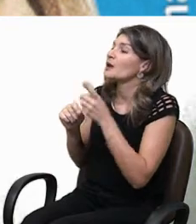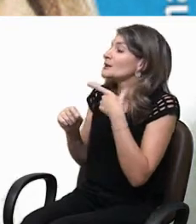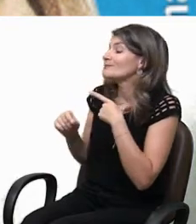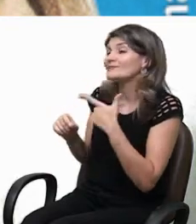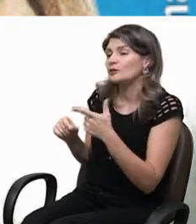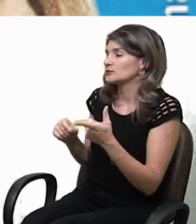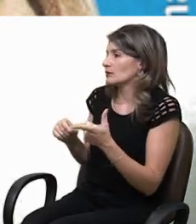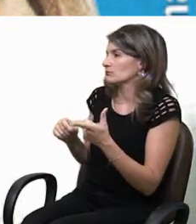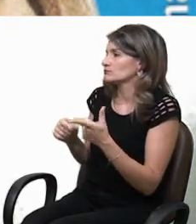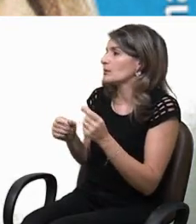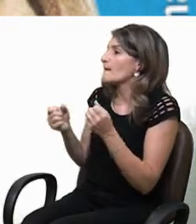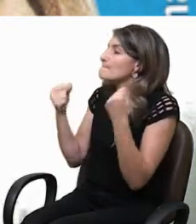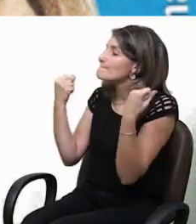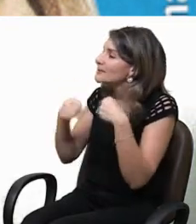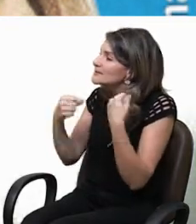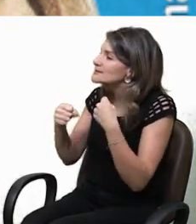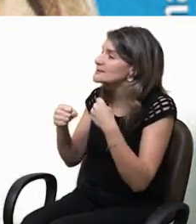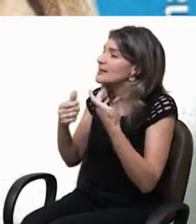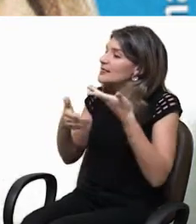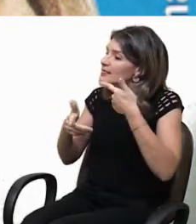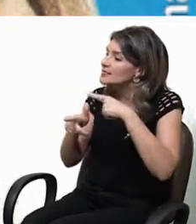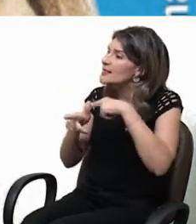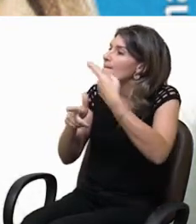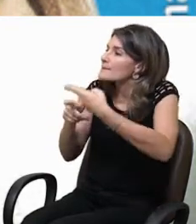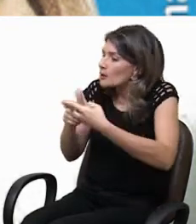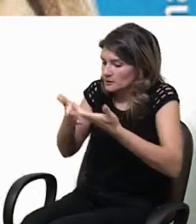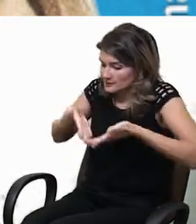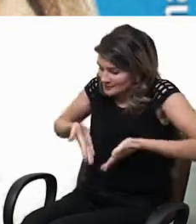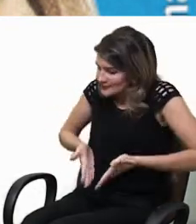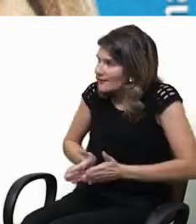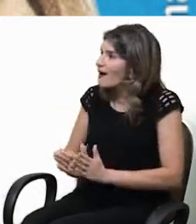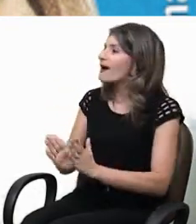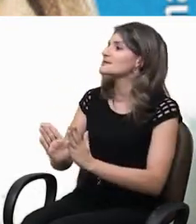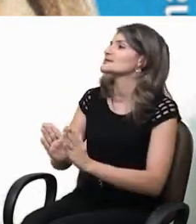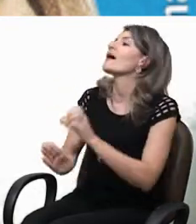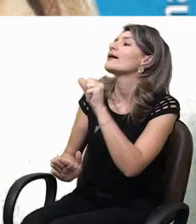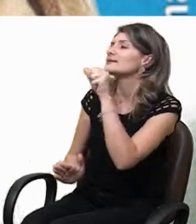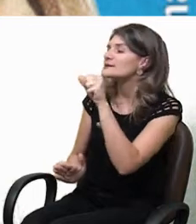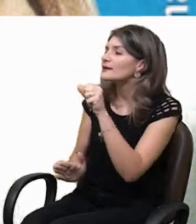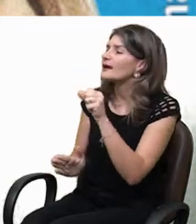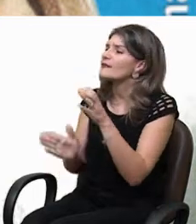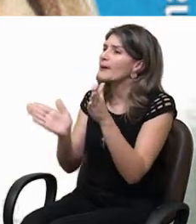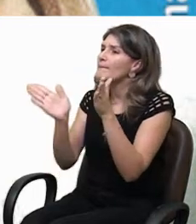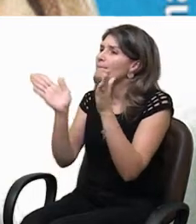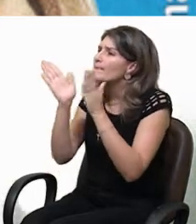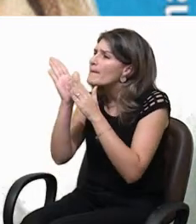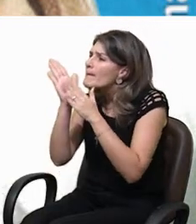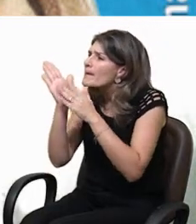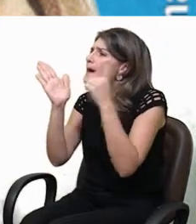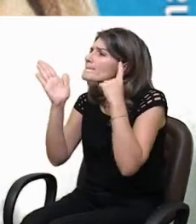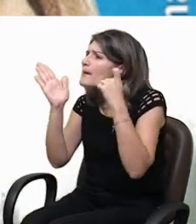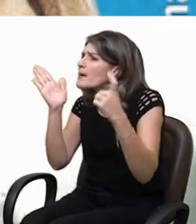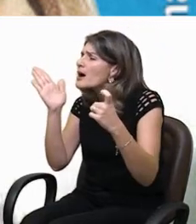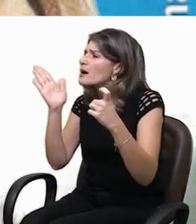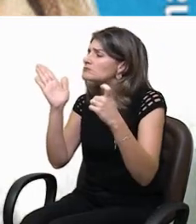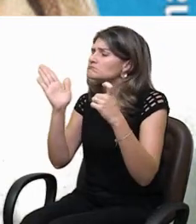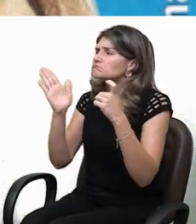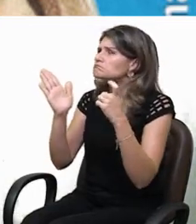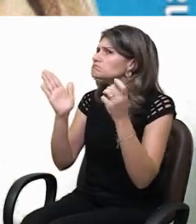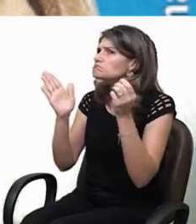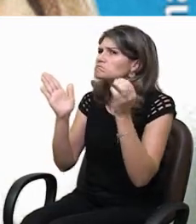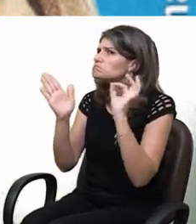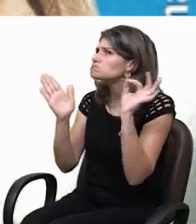estímulos sonoros, às vezes batia palma e não tinha resposta alguma, chamava pelo nome, ele, né, o filho